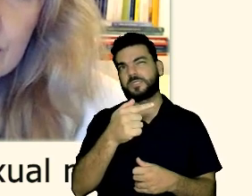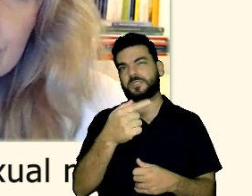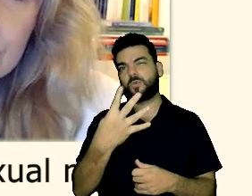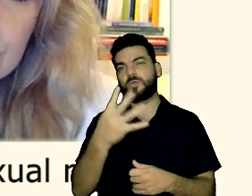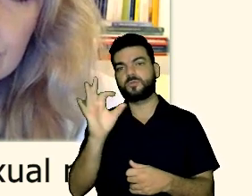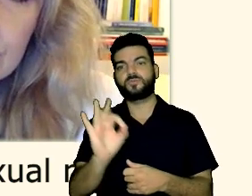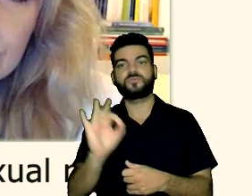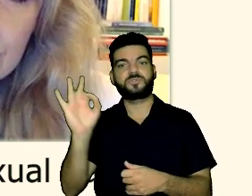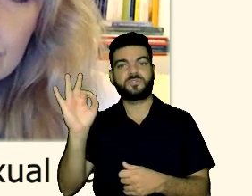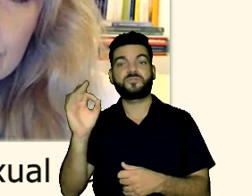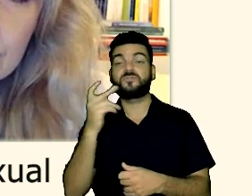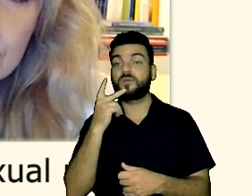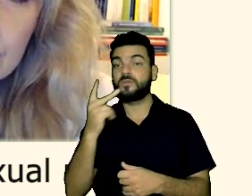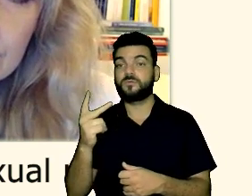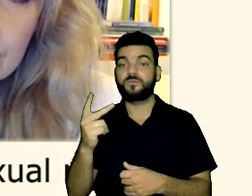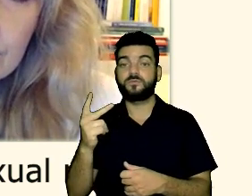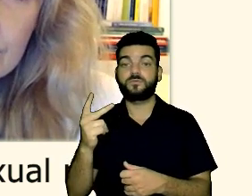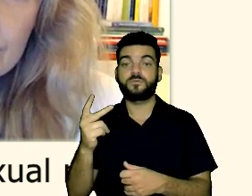fato, né,